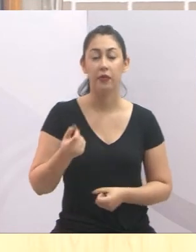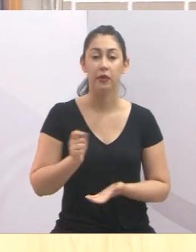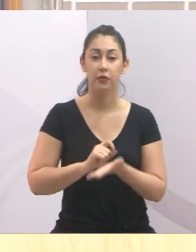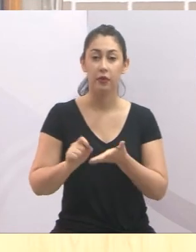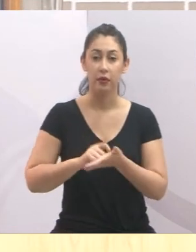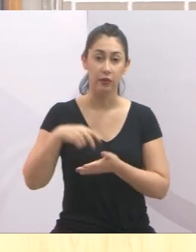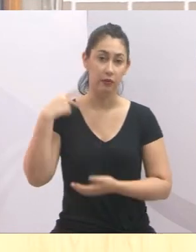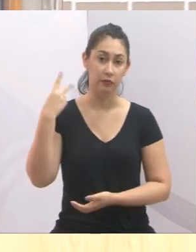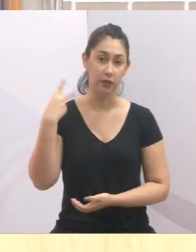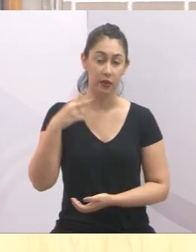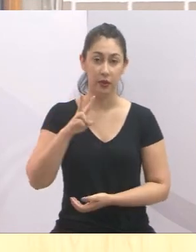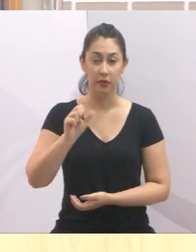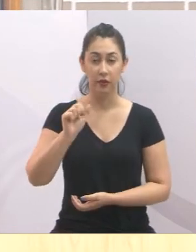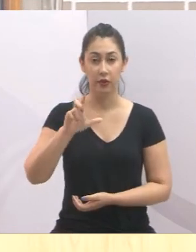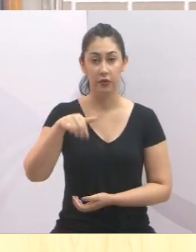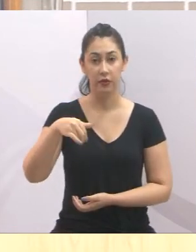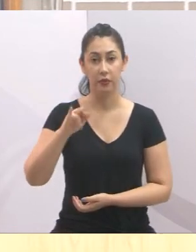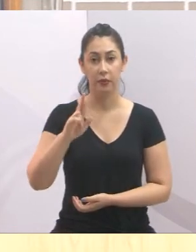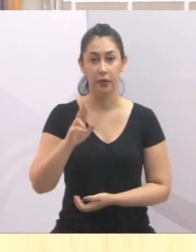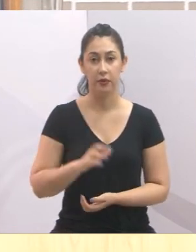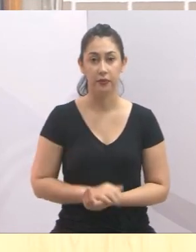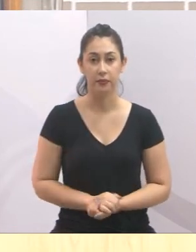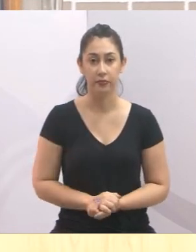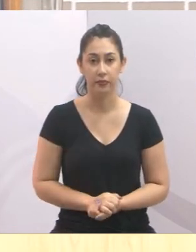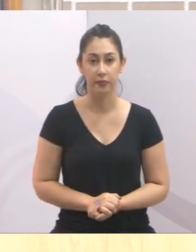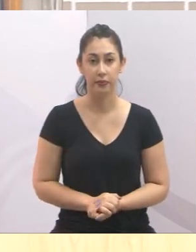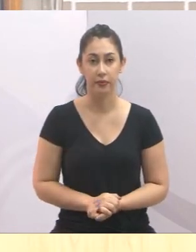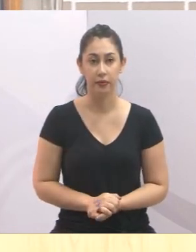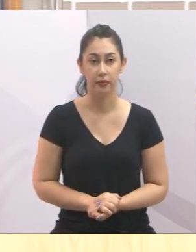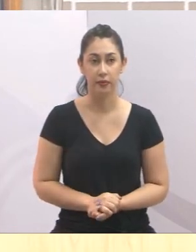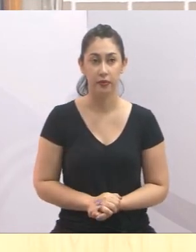autoria vereador Valmir Parque Meia Lua.